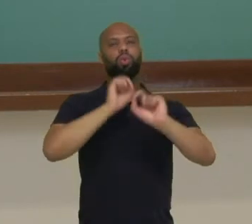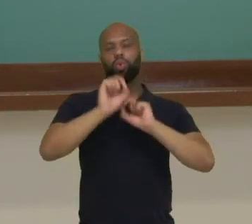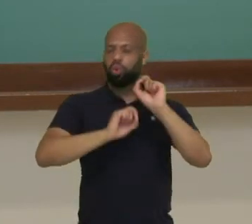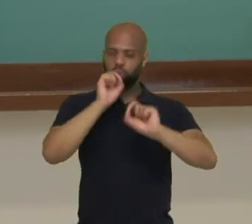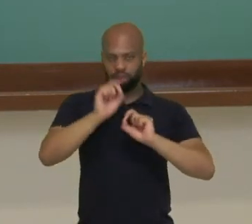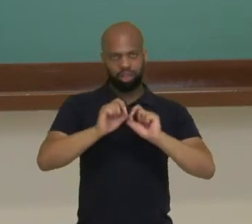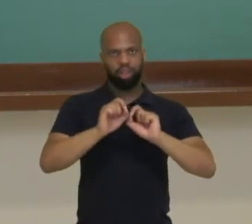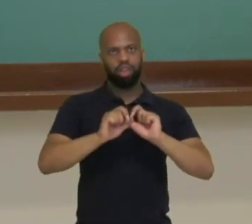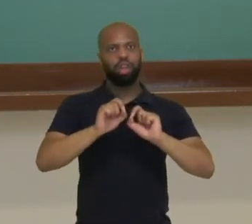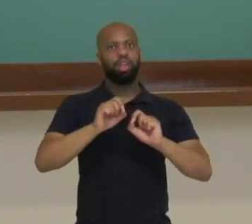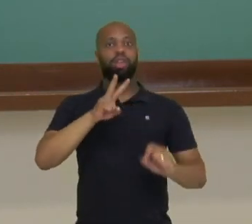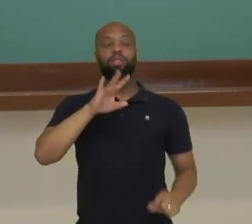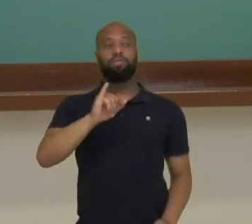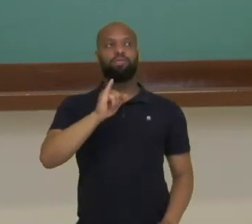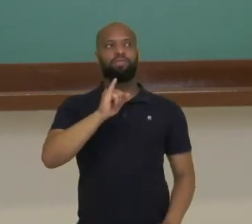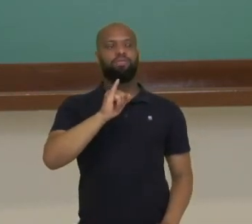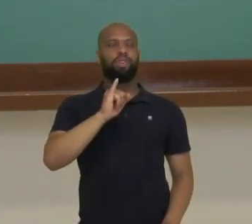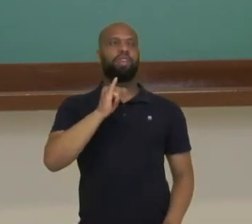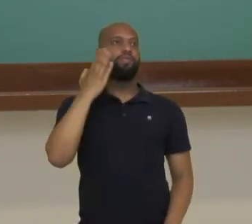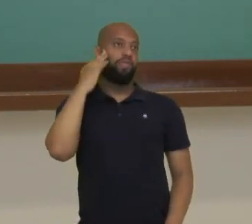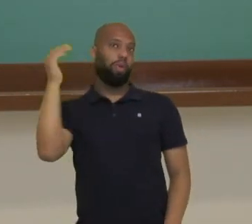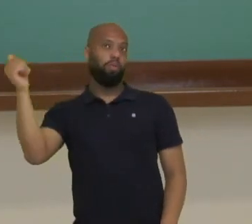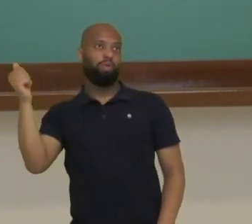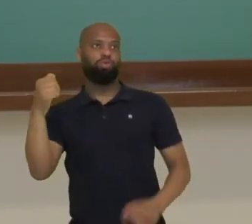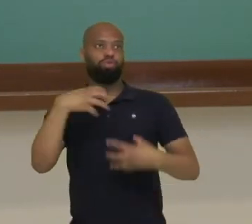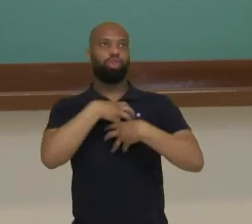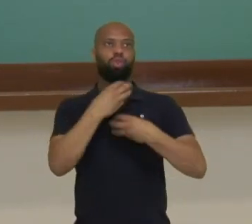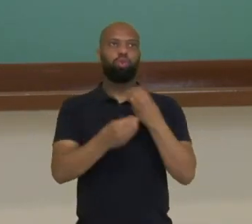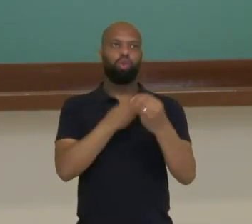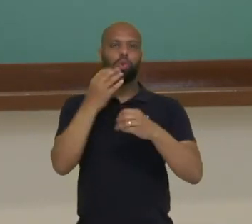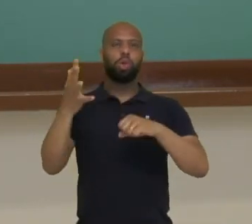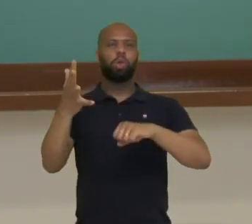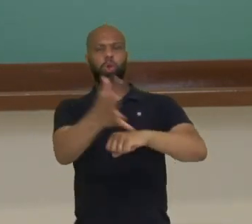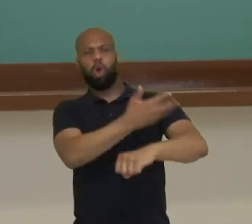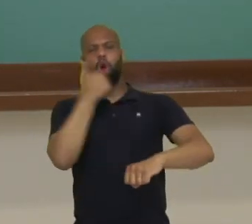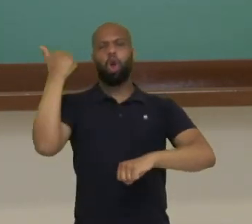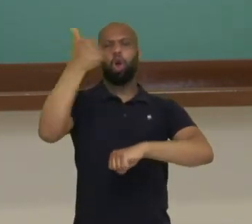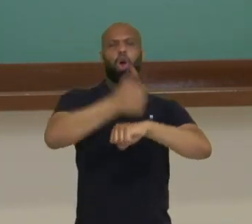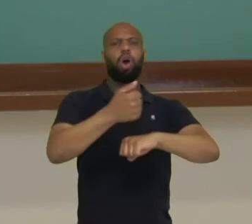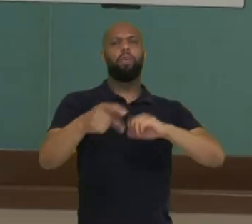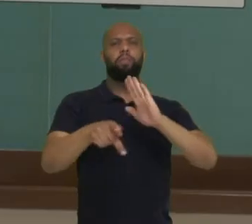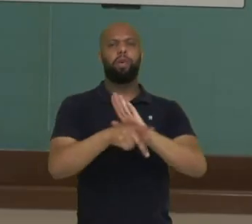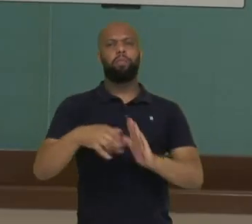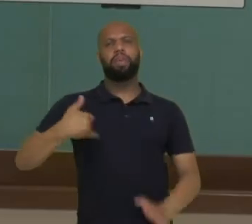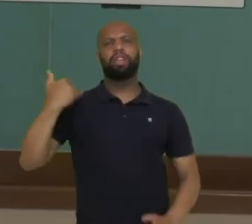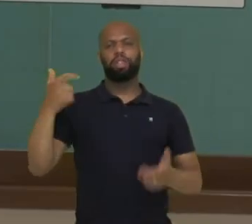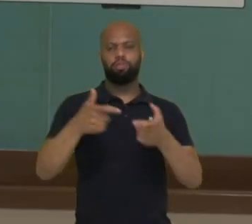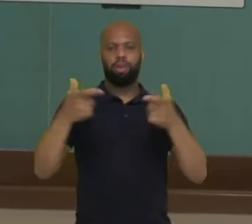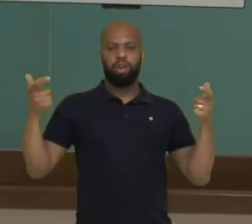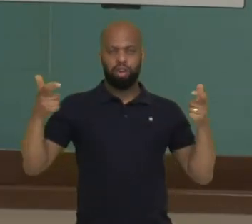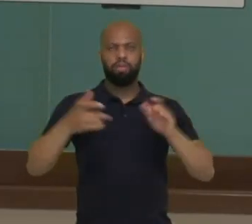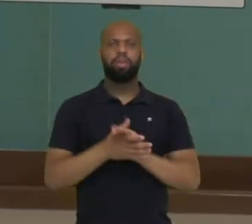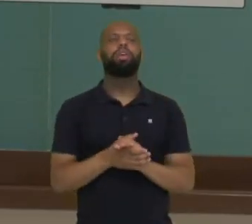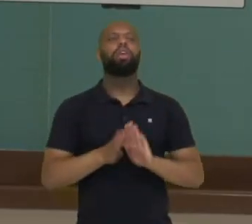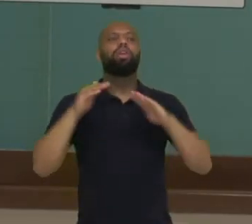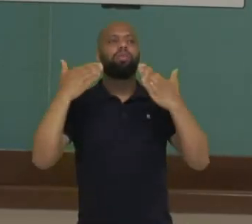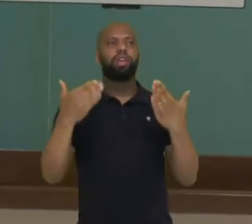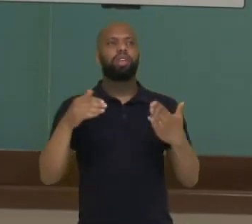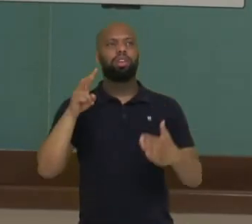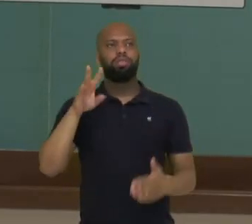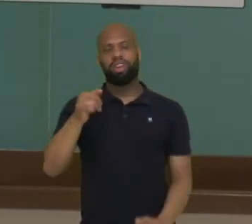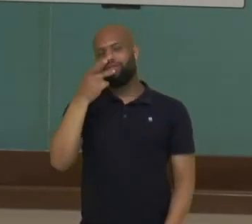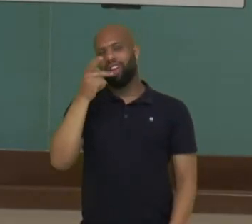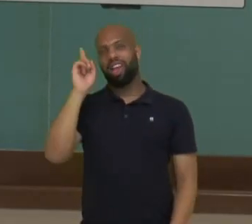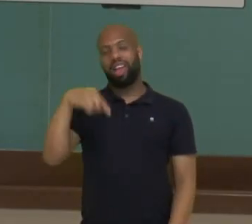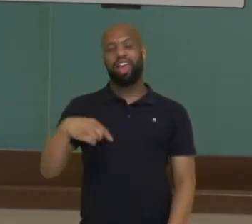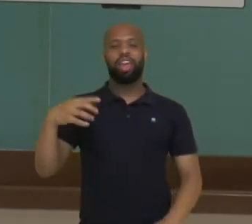que vai ser conhecido como golpe da maioridade. Mas, olha só, a gente vai chamar ele de golpe